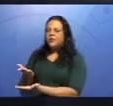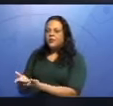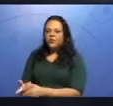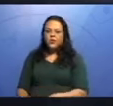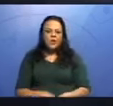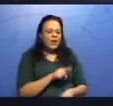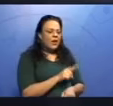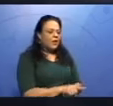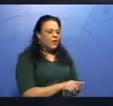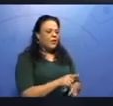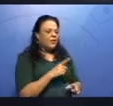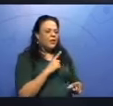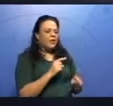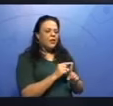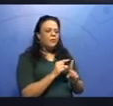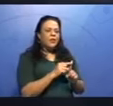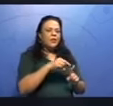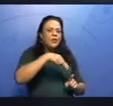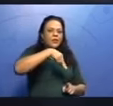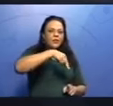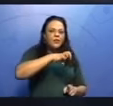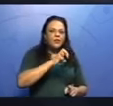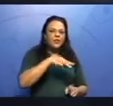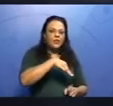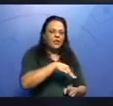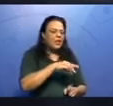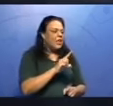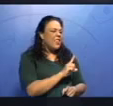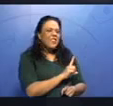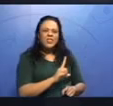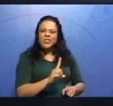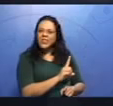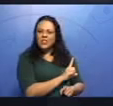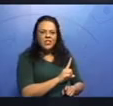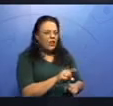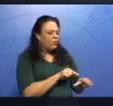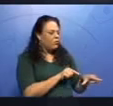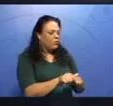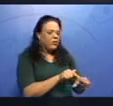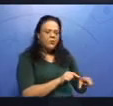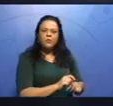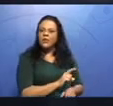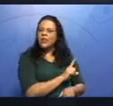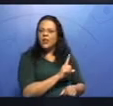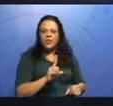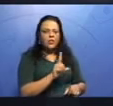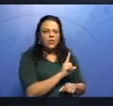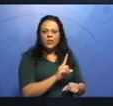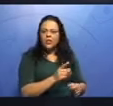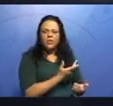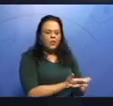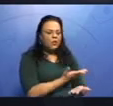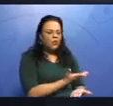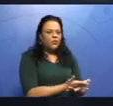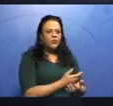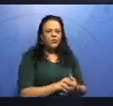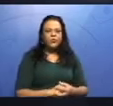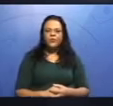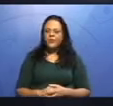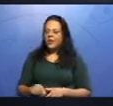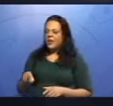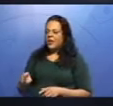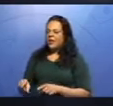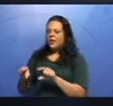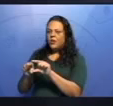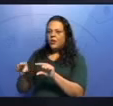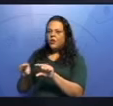negação, não estuda. É acrescentada a anterior, não trabalha. Num período composto por coordenação, a oração aditiva